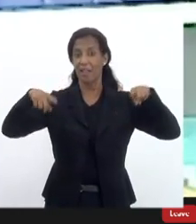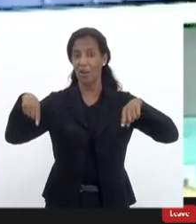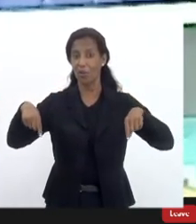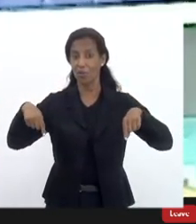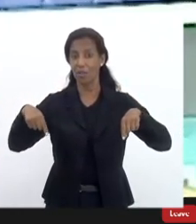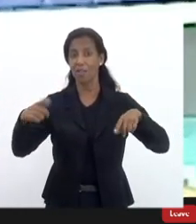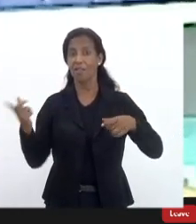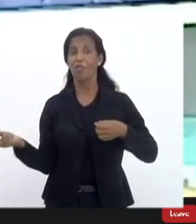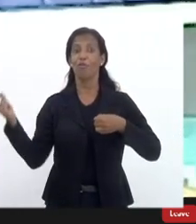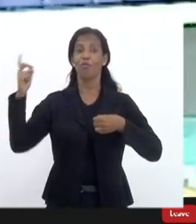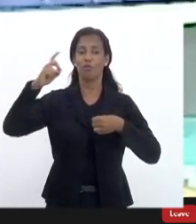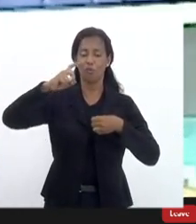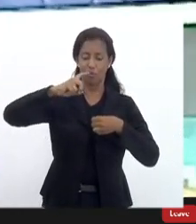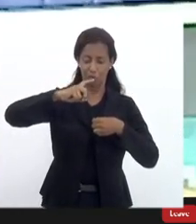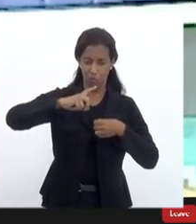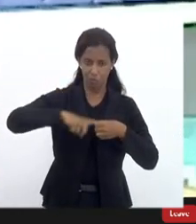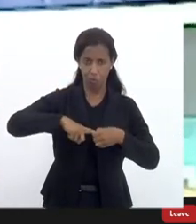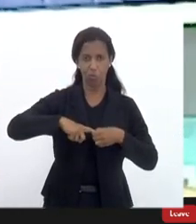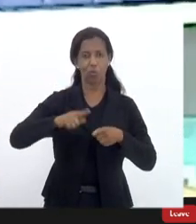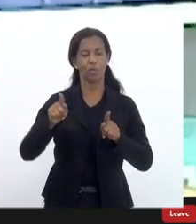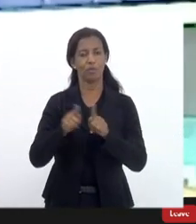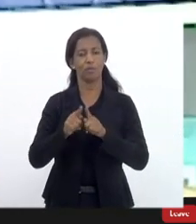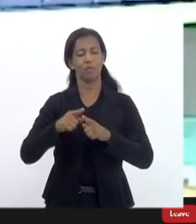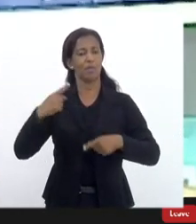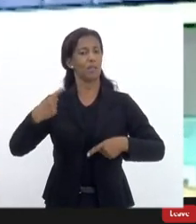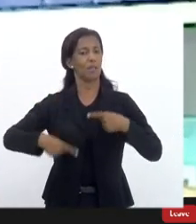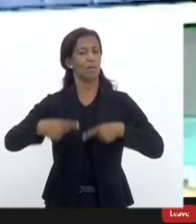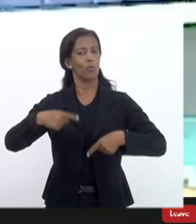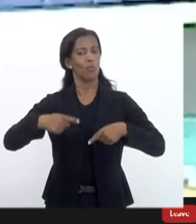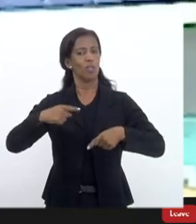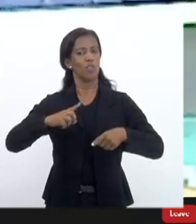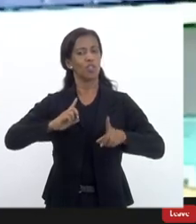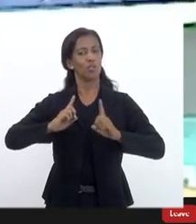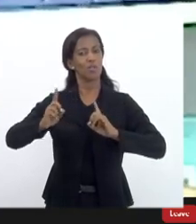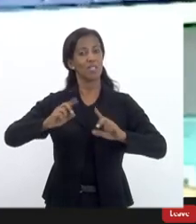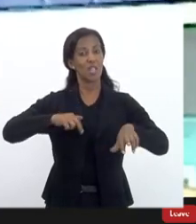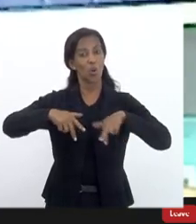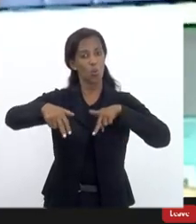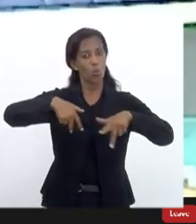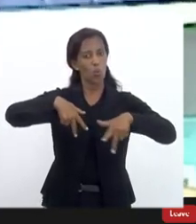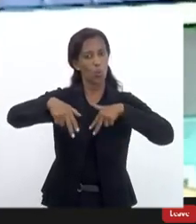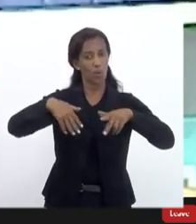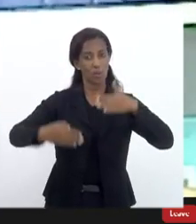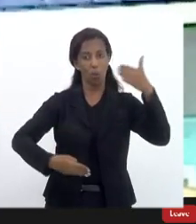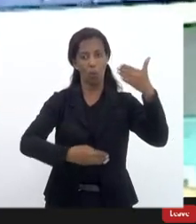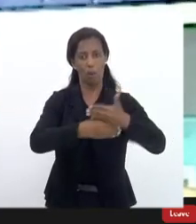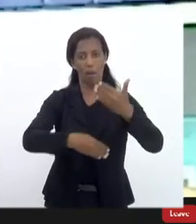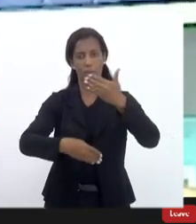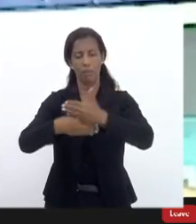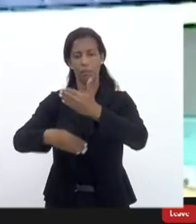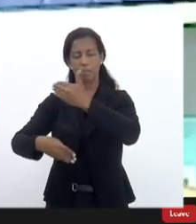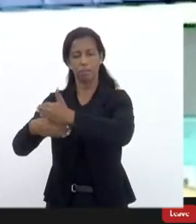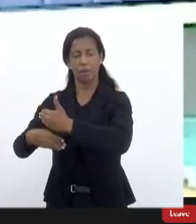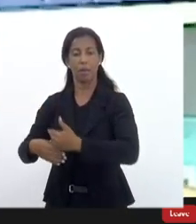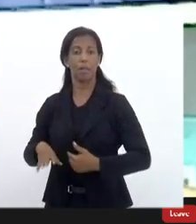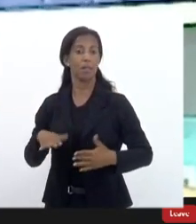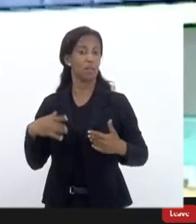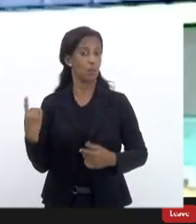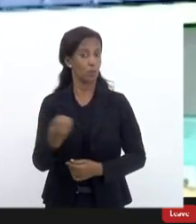que retroceder na política de circulação e está tendo que fechar tudo. Então, nós temos